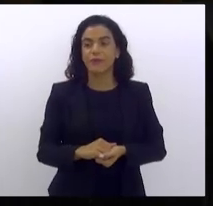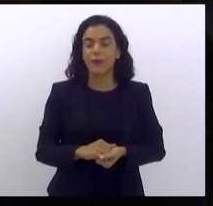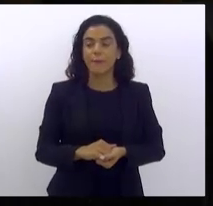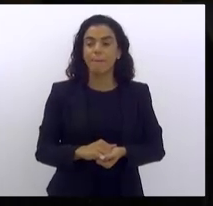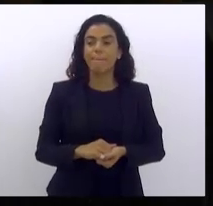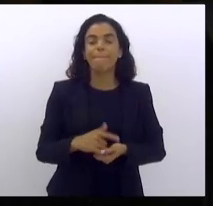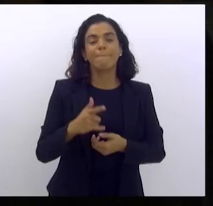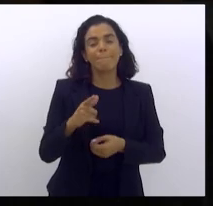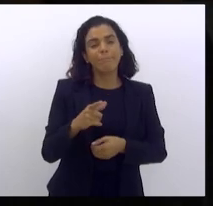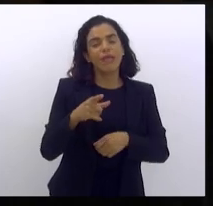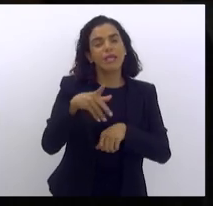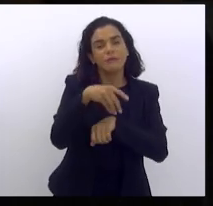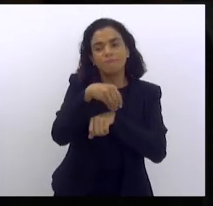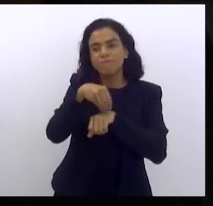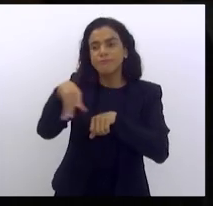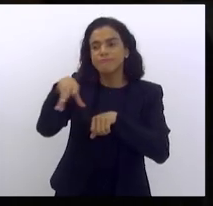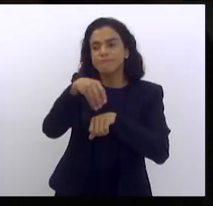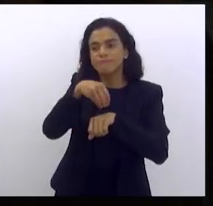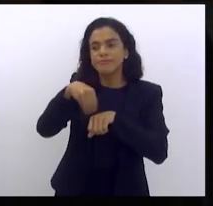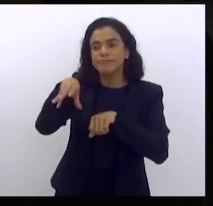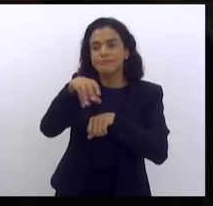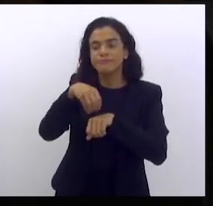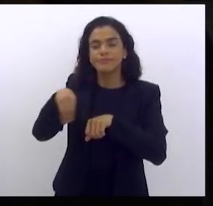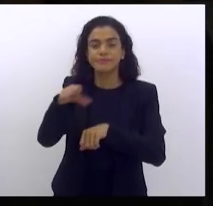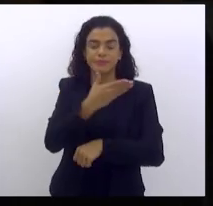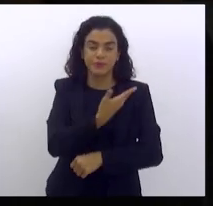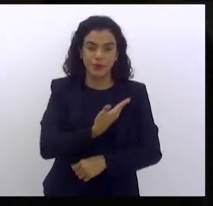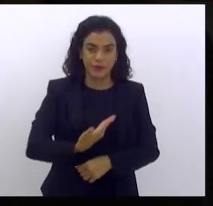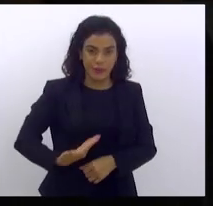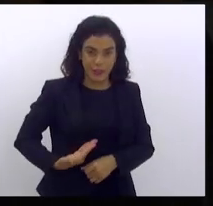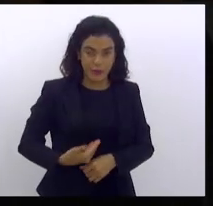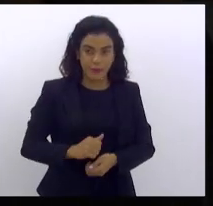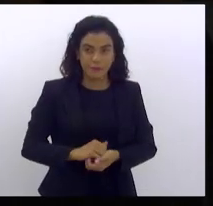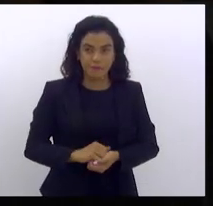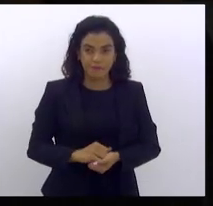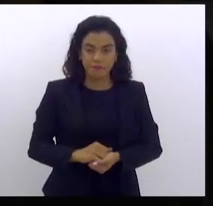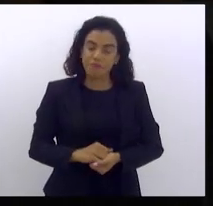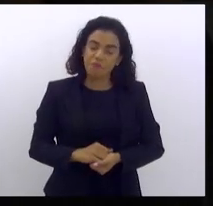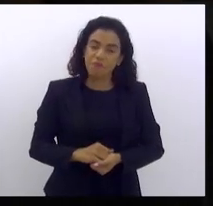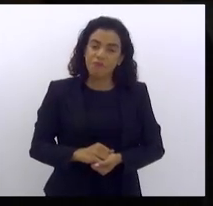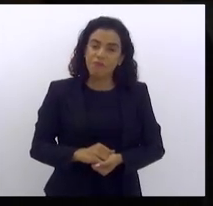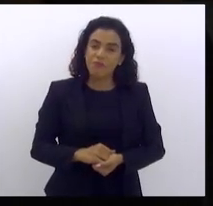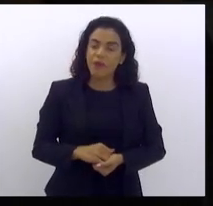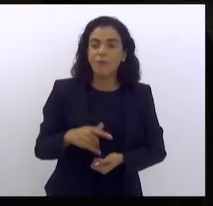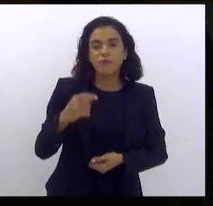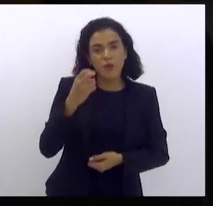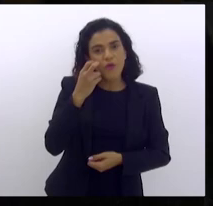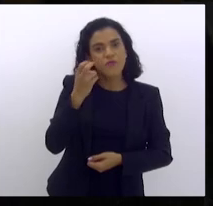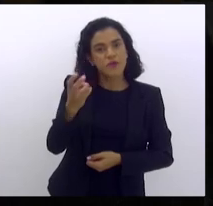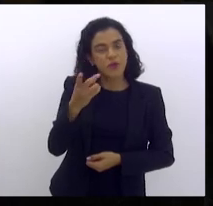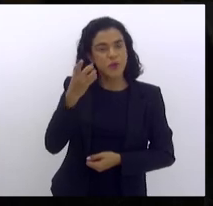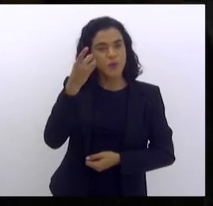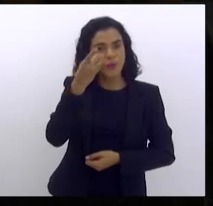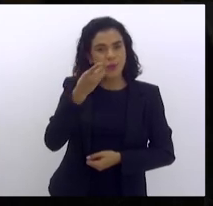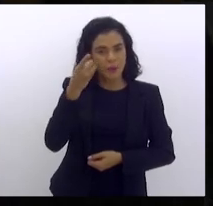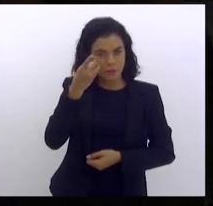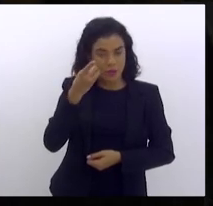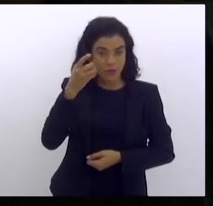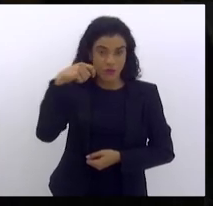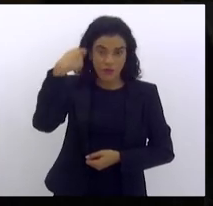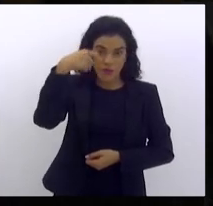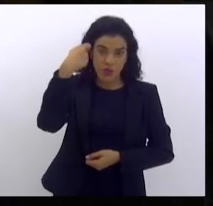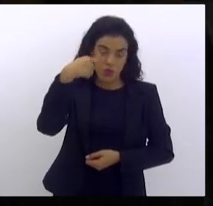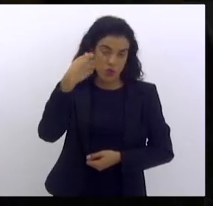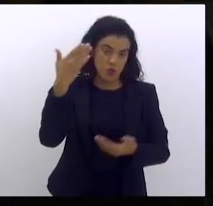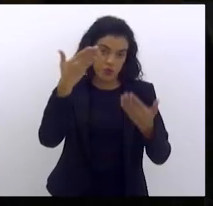que levaram essas questões, né, ao governador. E eu vi, os deputados, no vídeo que eu vi, não